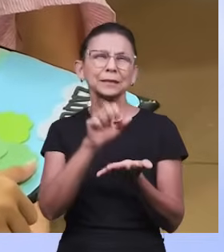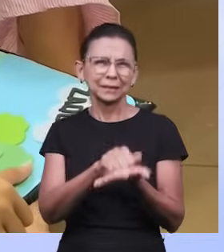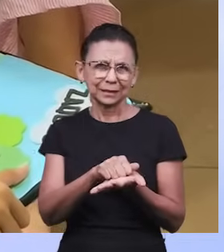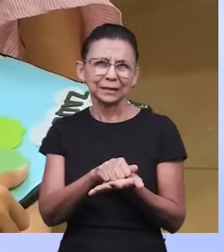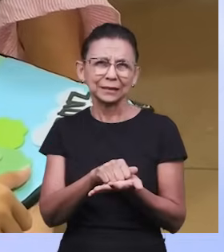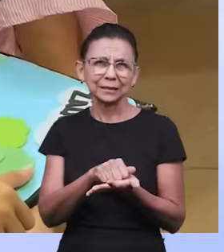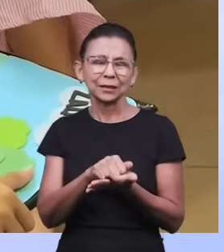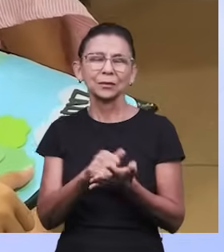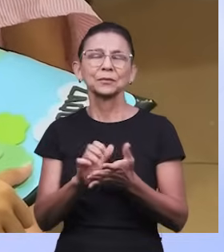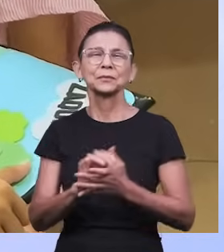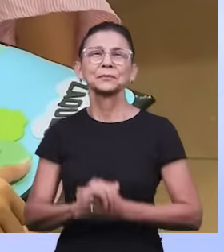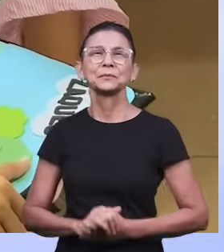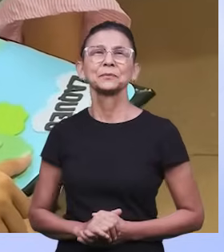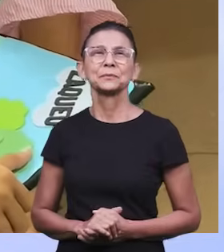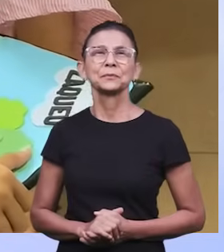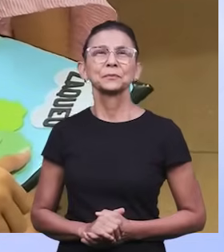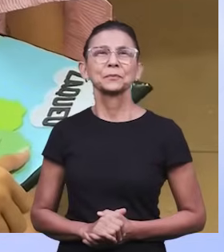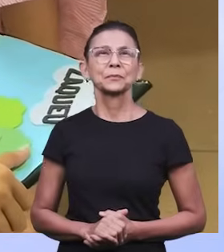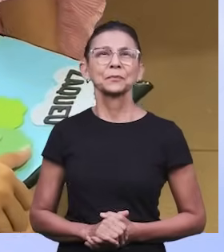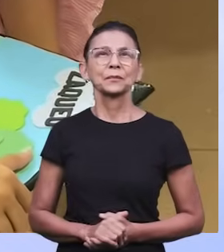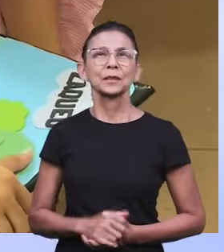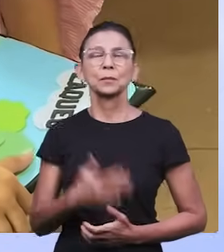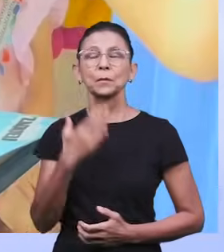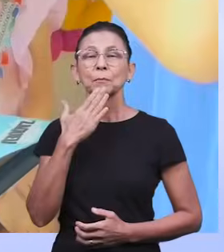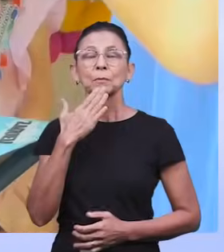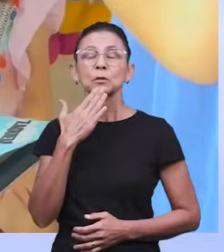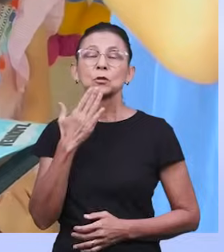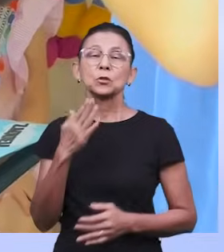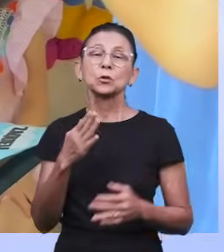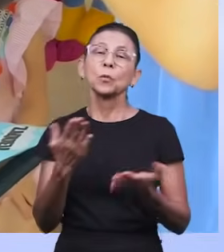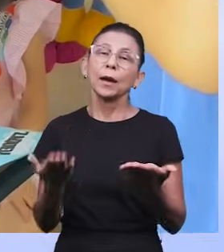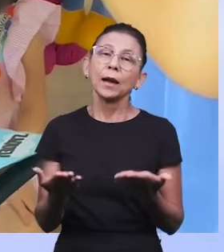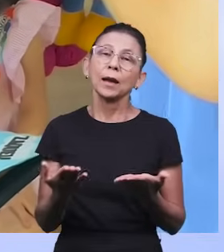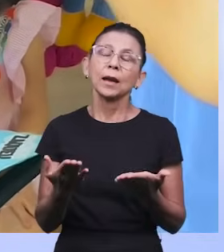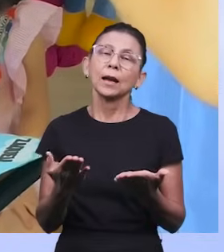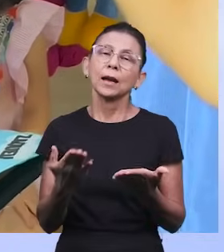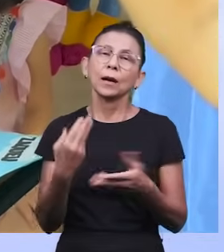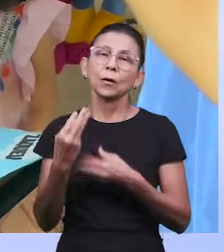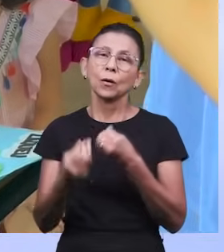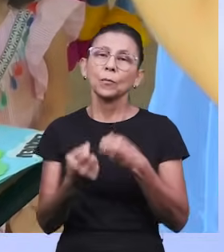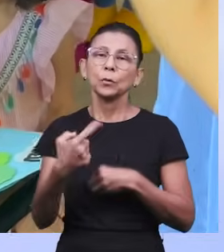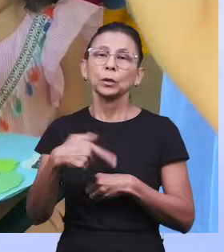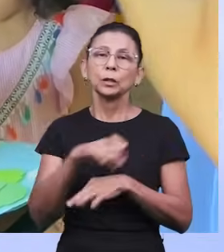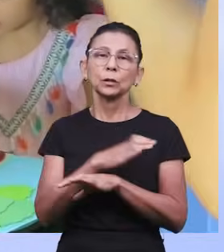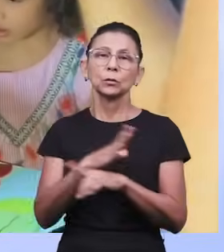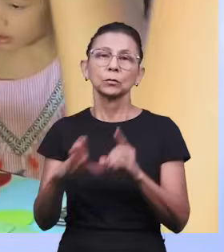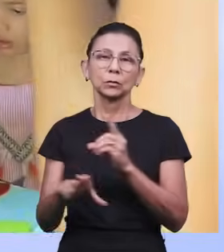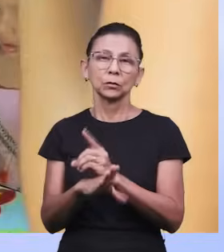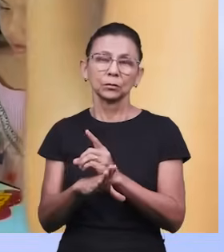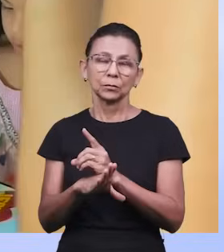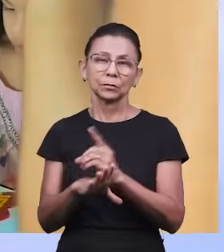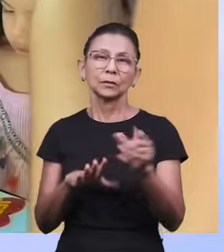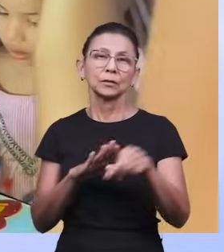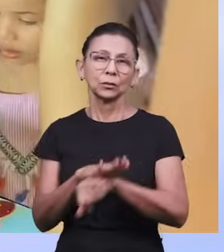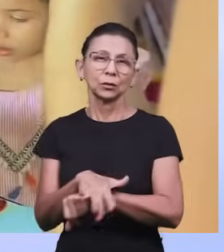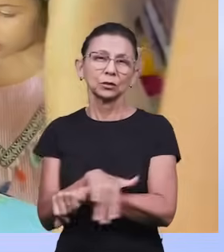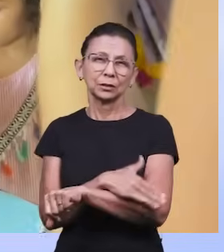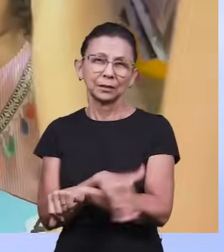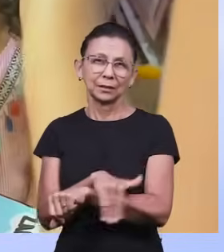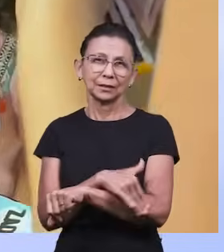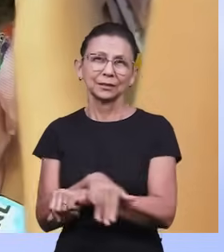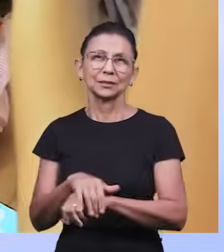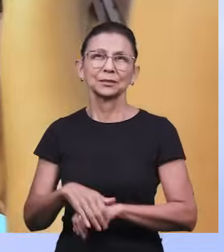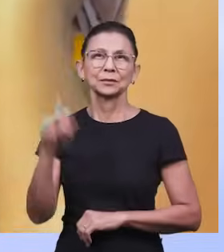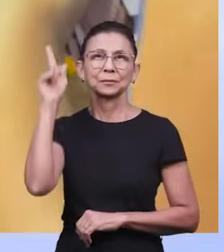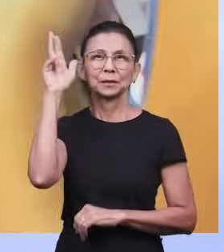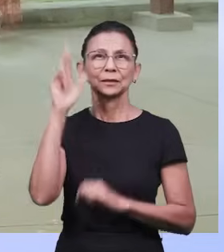que também iria no culto nesta noite. Então, nós só temos a agradecer ao Senhor por tantas experiências proporcionadas com esse trabalho. A